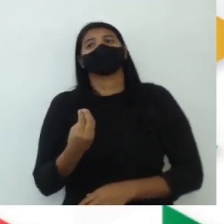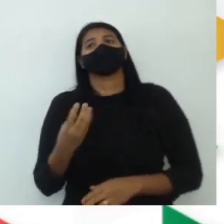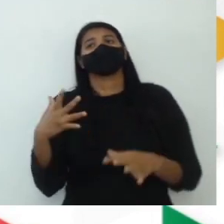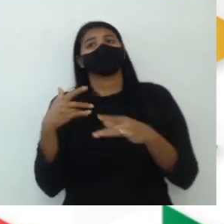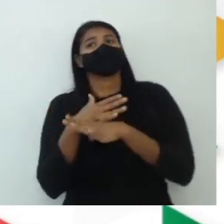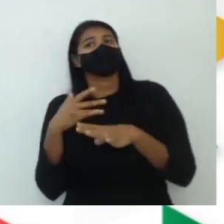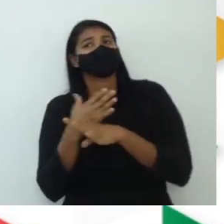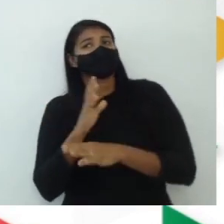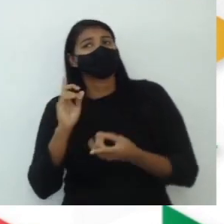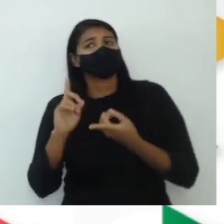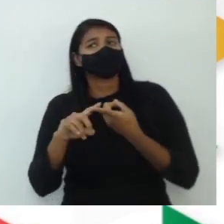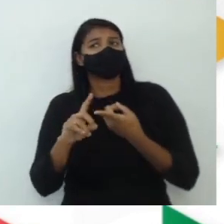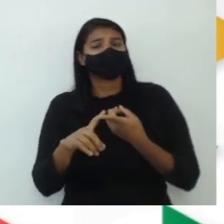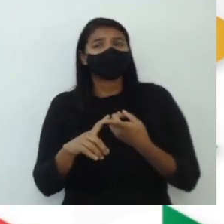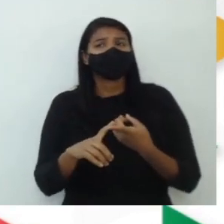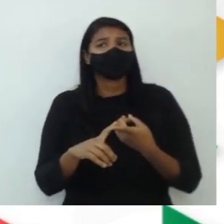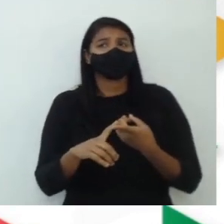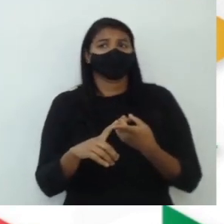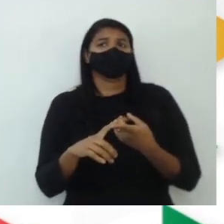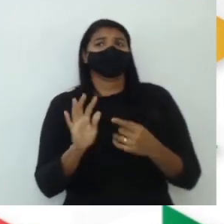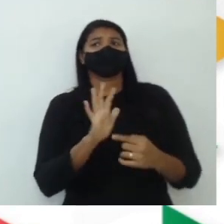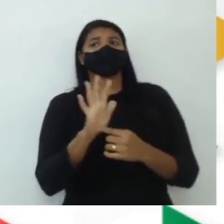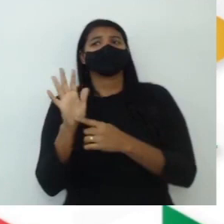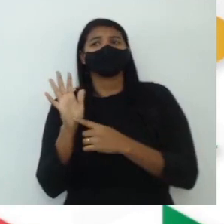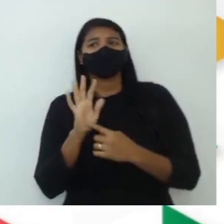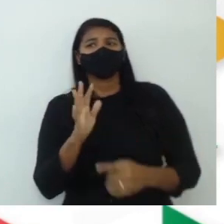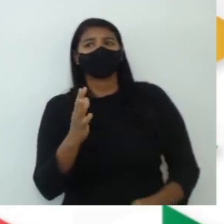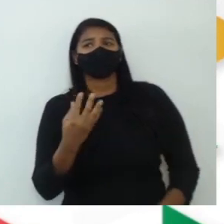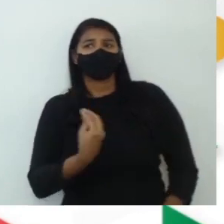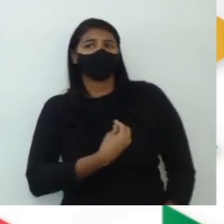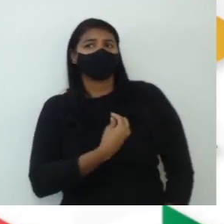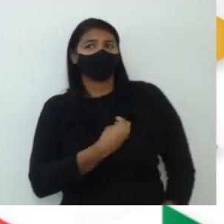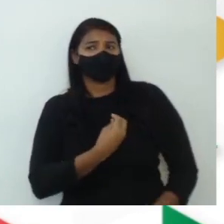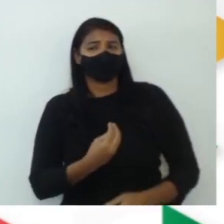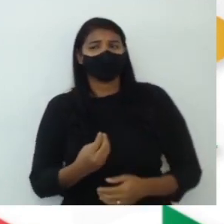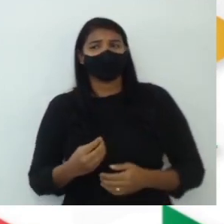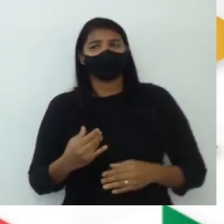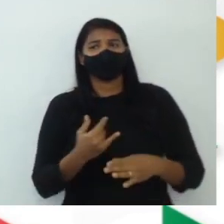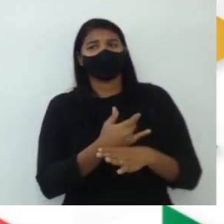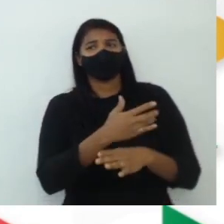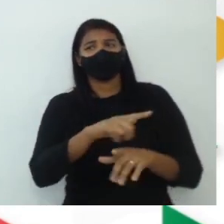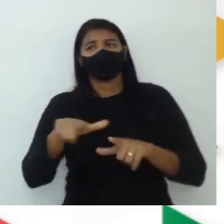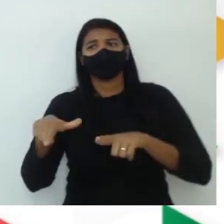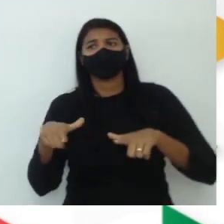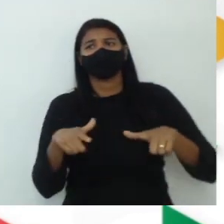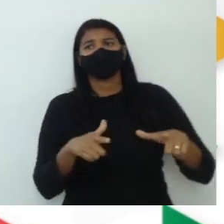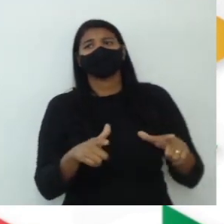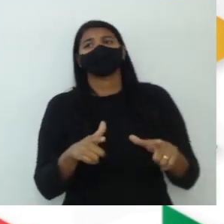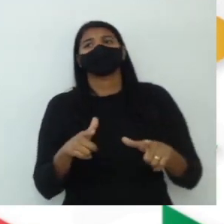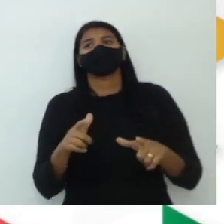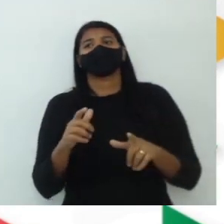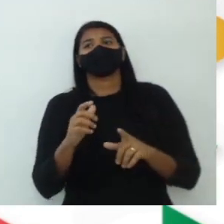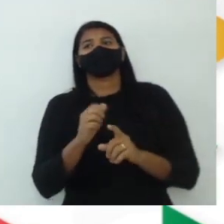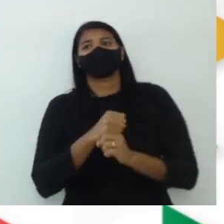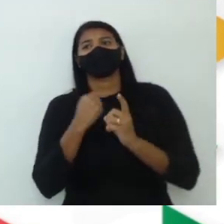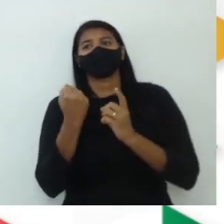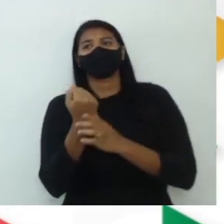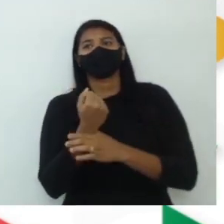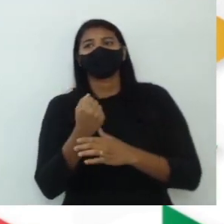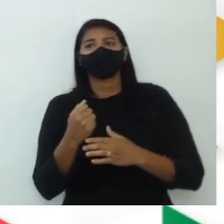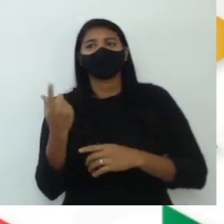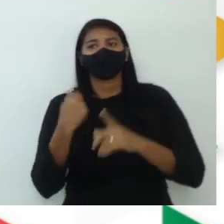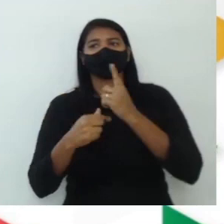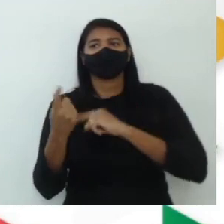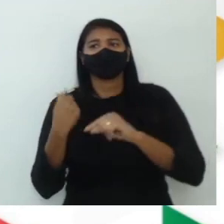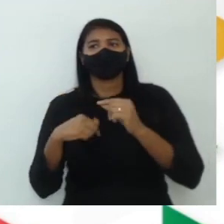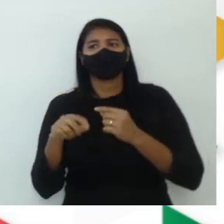né, no ambiente que a gente está vivendo. Exato, e essa parte que se fala justamente da sustentabilidade econômica é muito importante, uma palavra